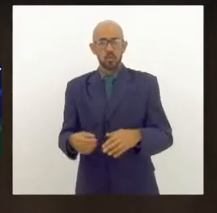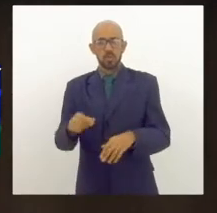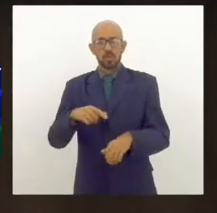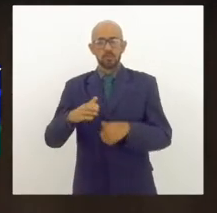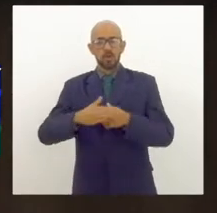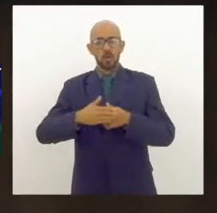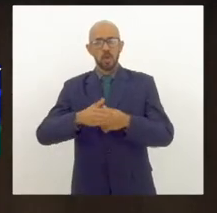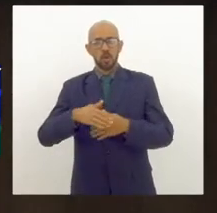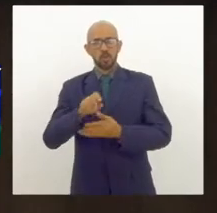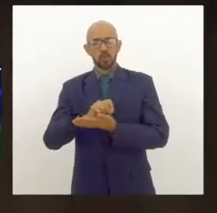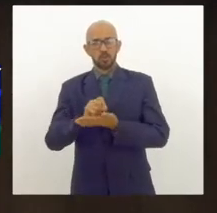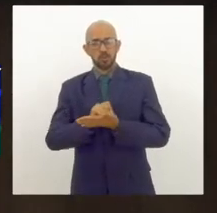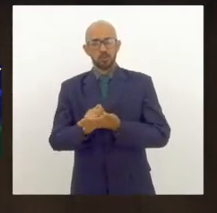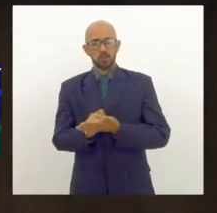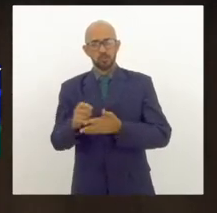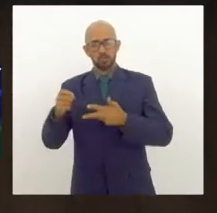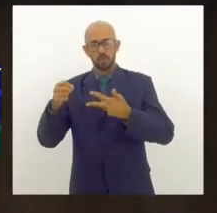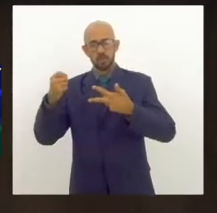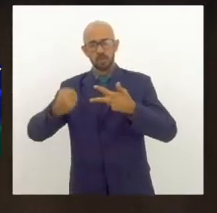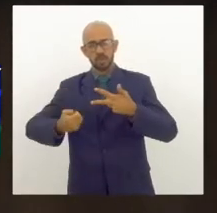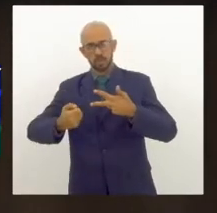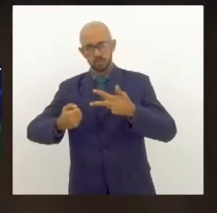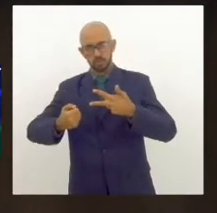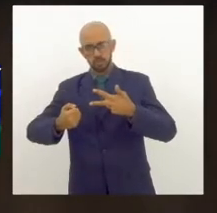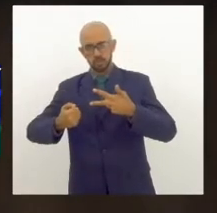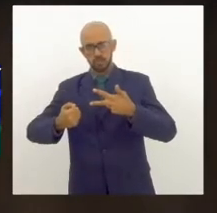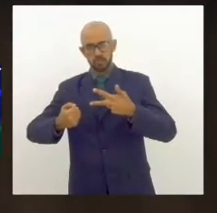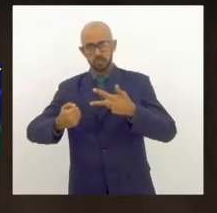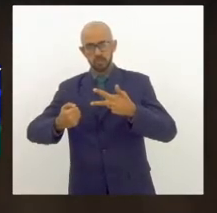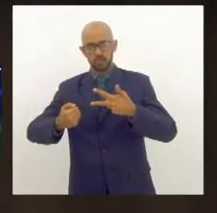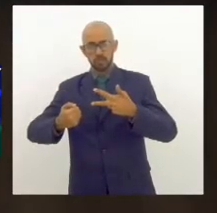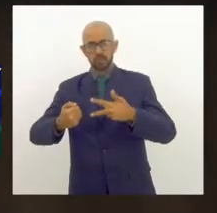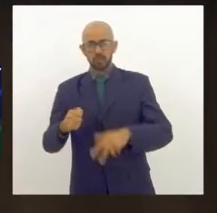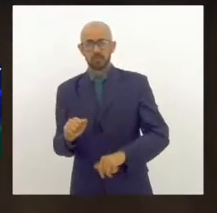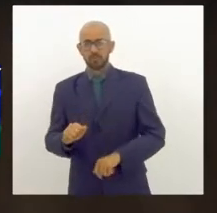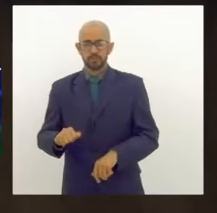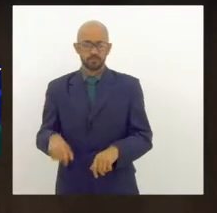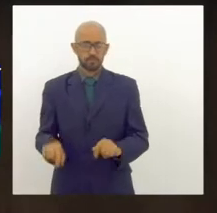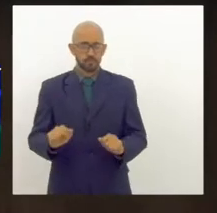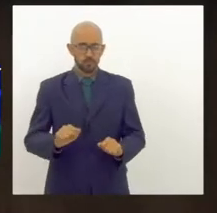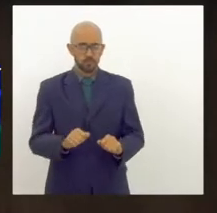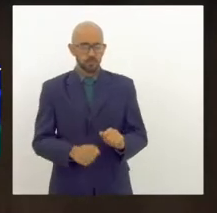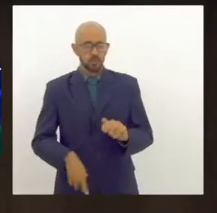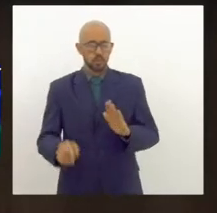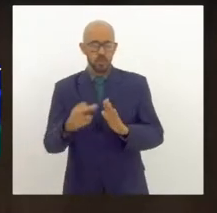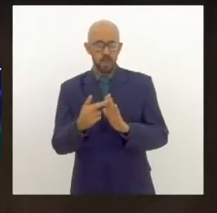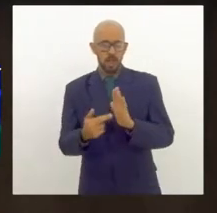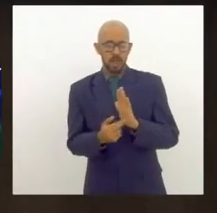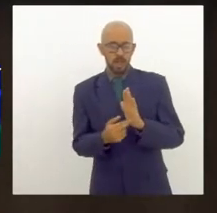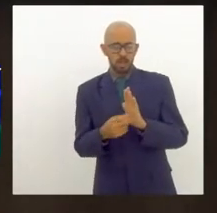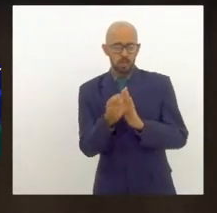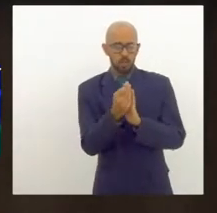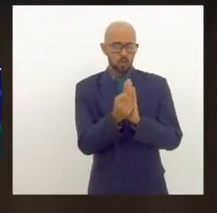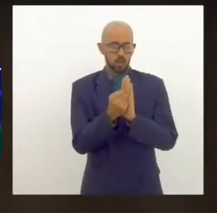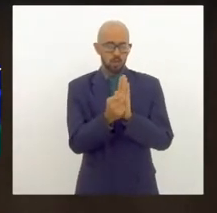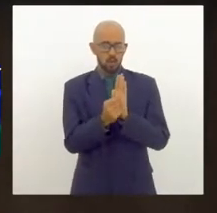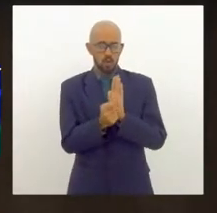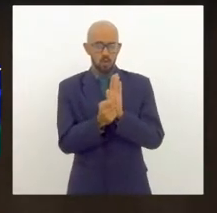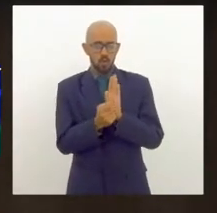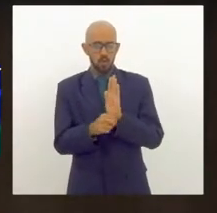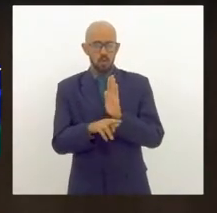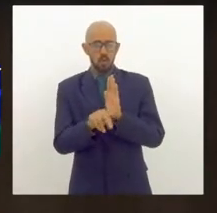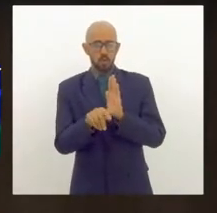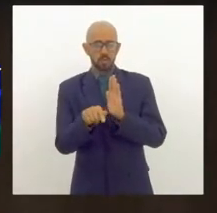do Poder Executivo. E o relator, deputado